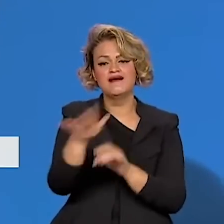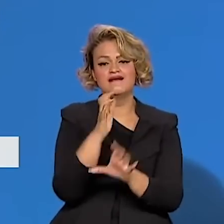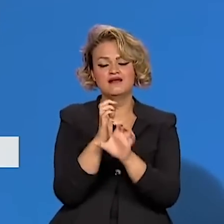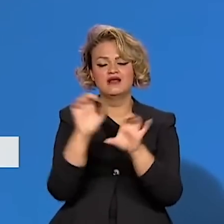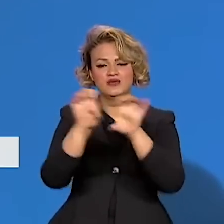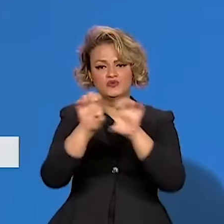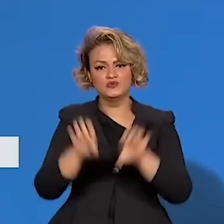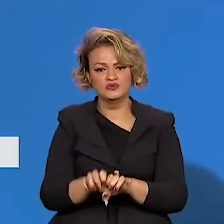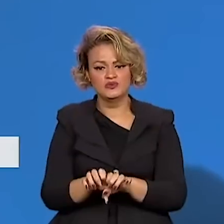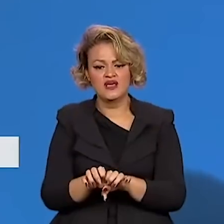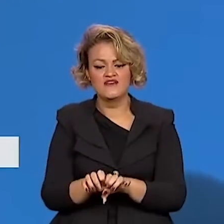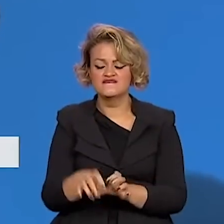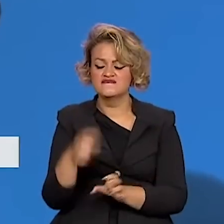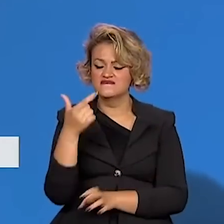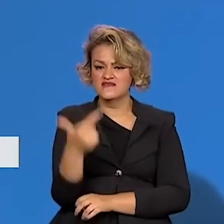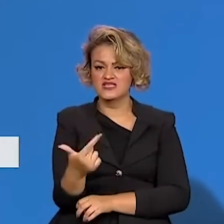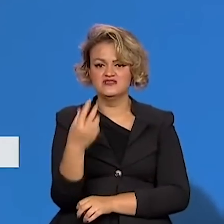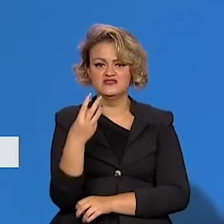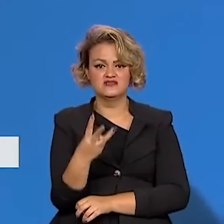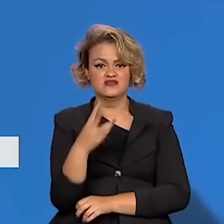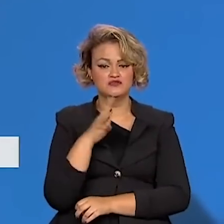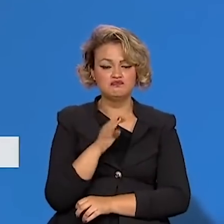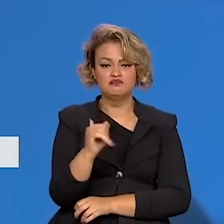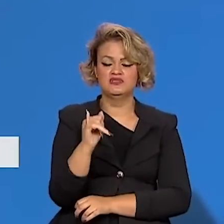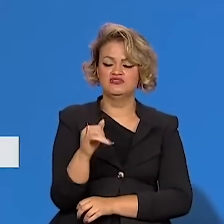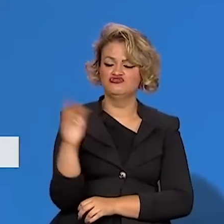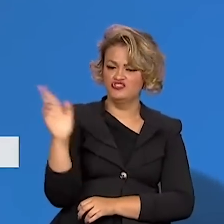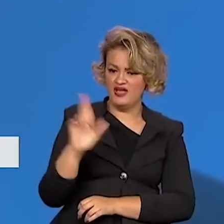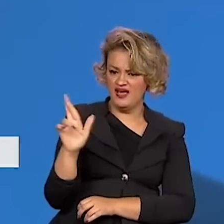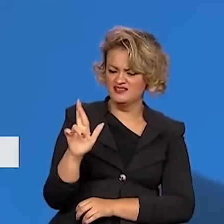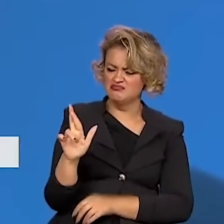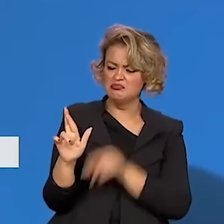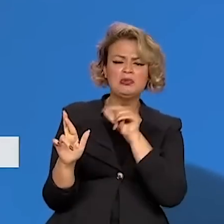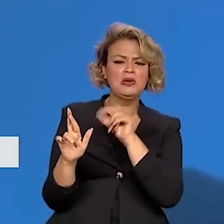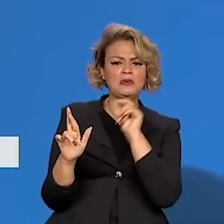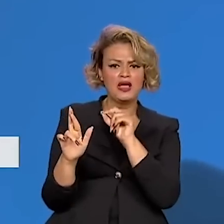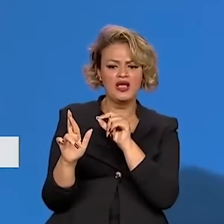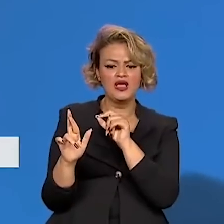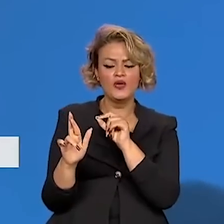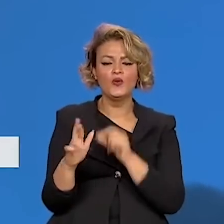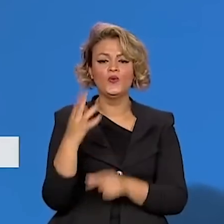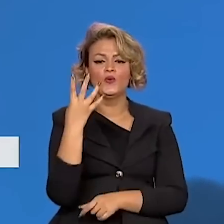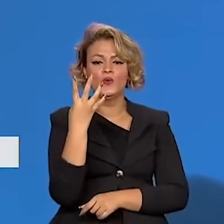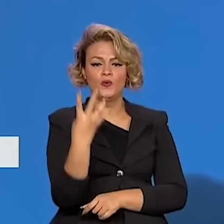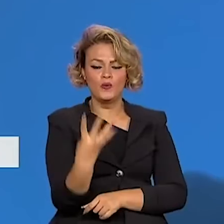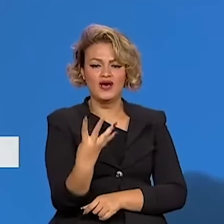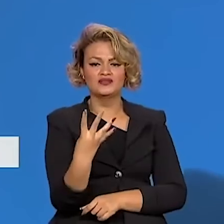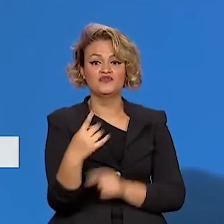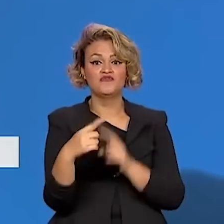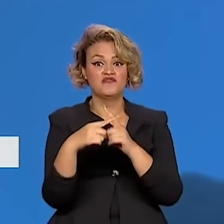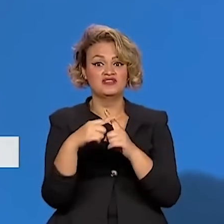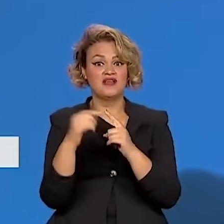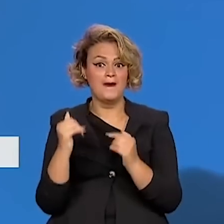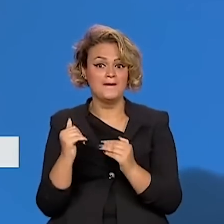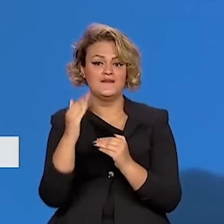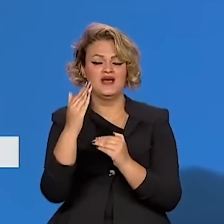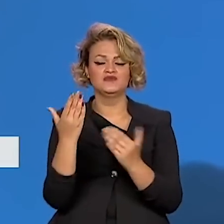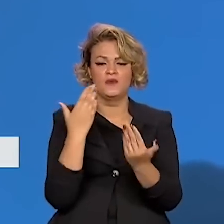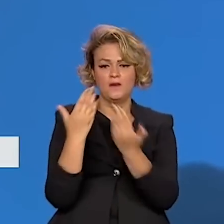infraestrutura 23 bilhões de reais o que significa quatro vezes o que foi